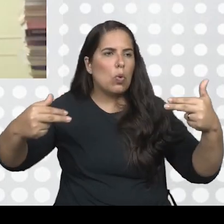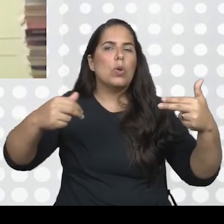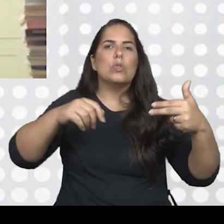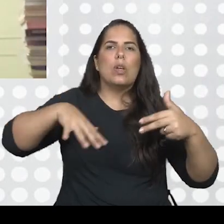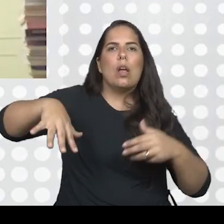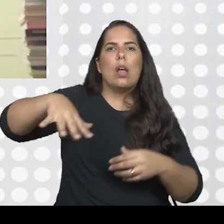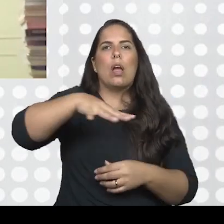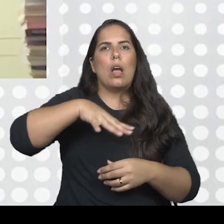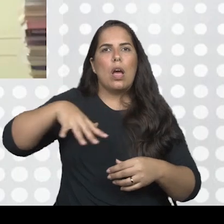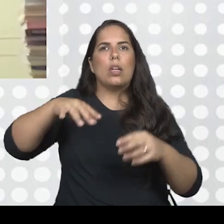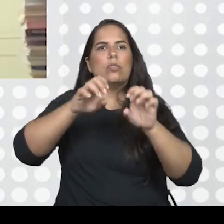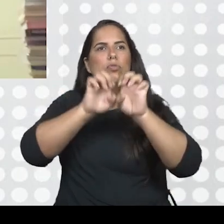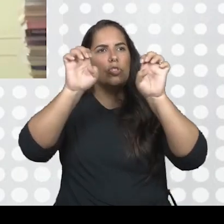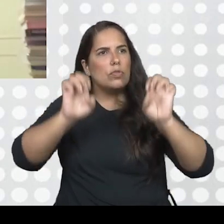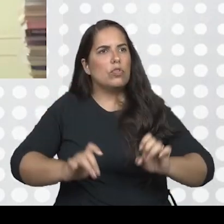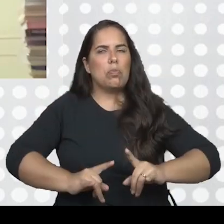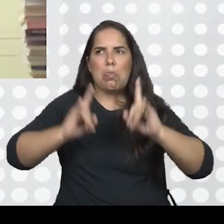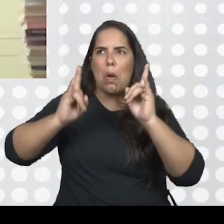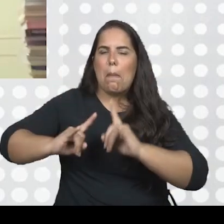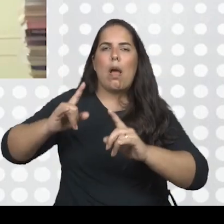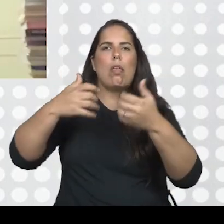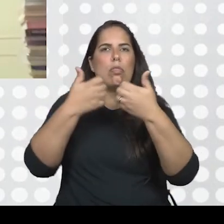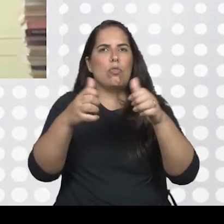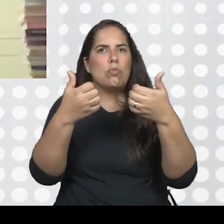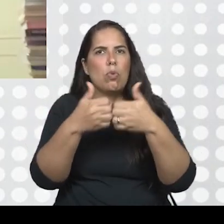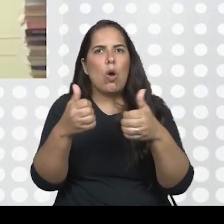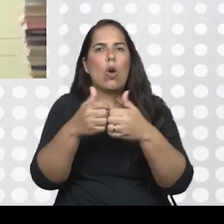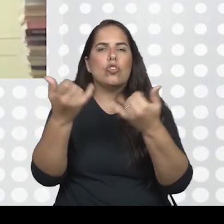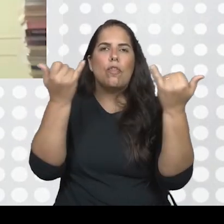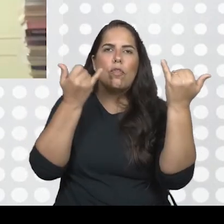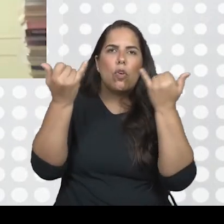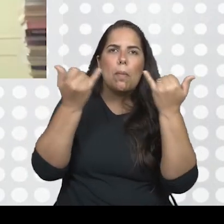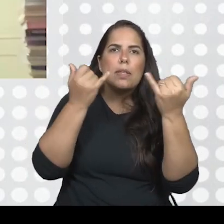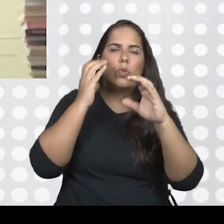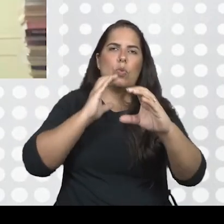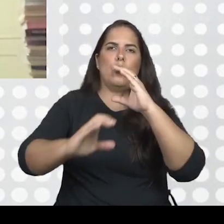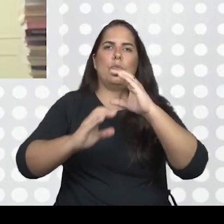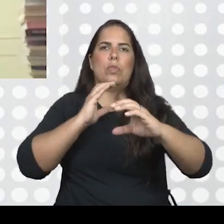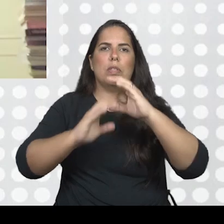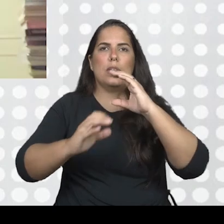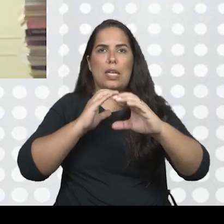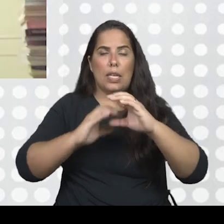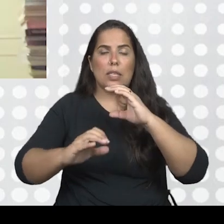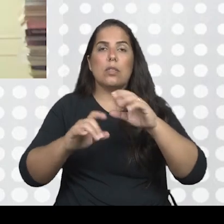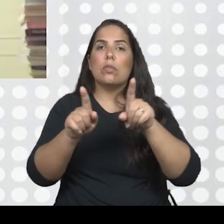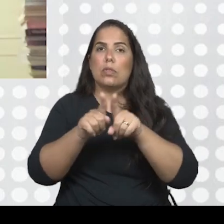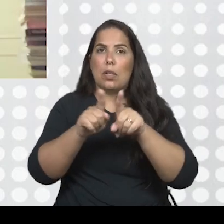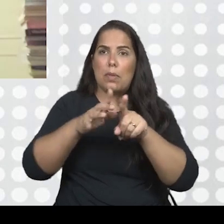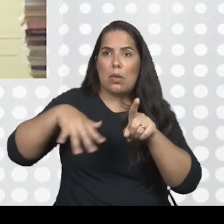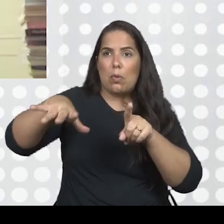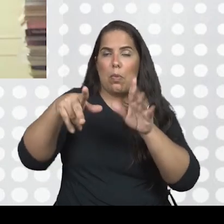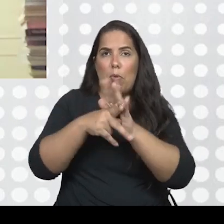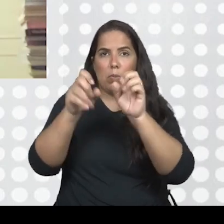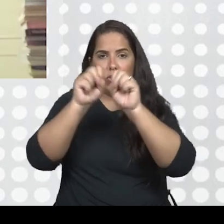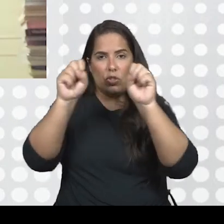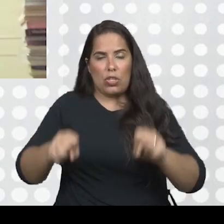equipamentos urbanos, edificações, transportes, informação e comunicação, inclusive seus sistemas